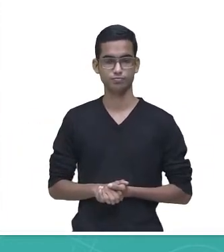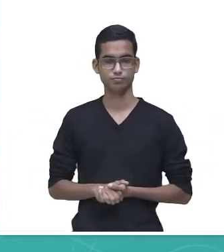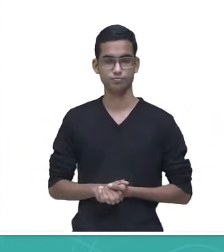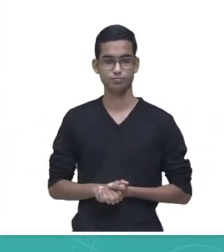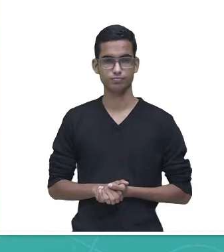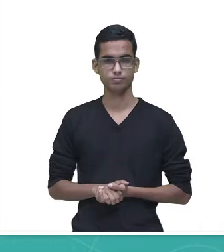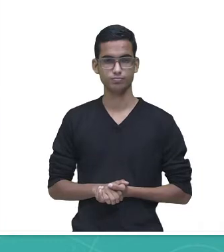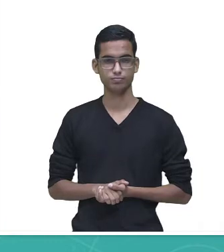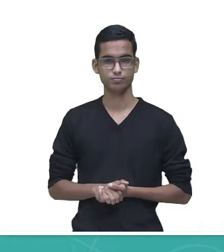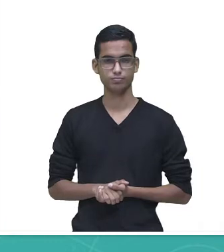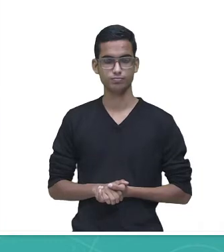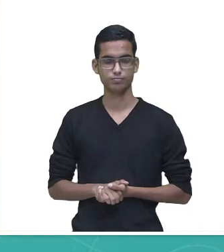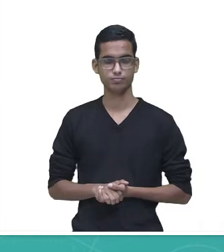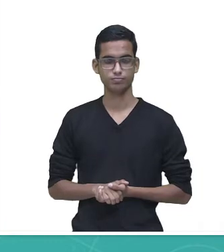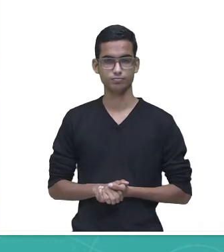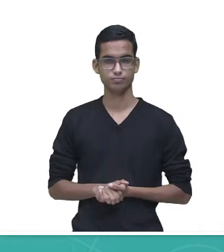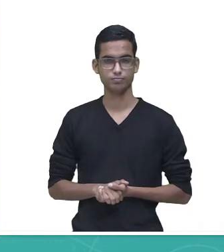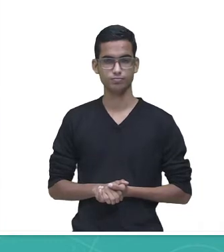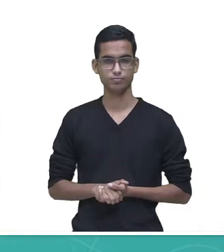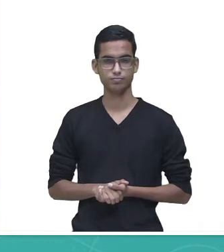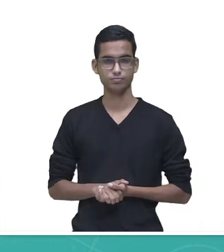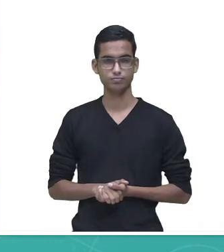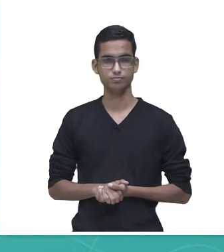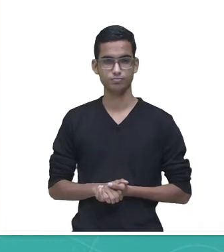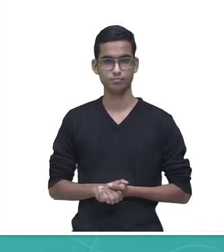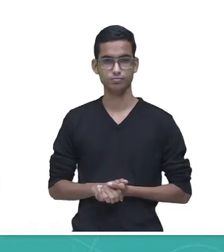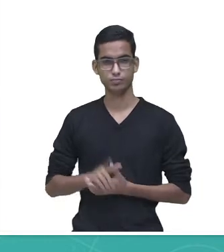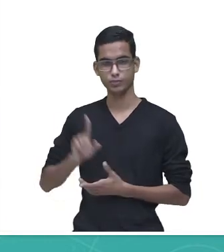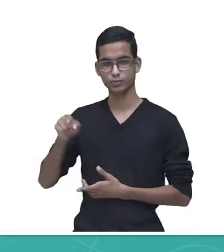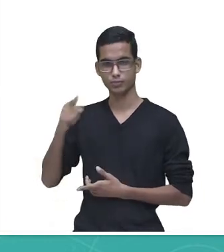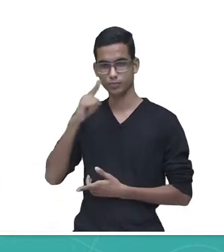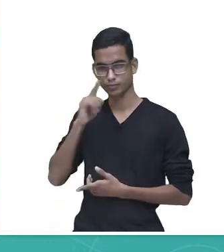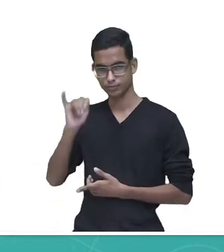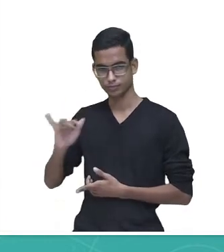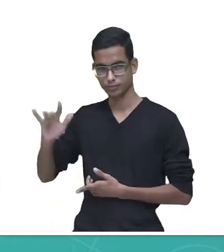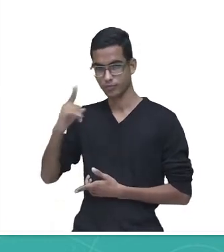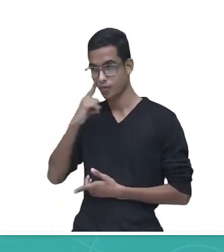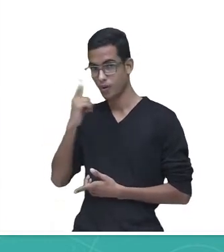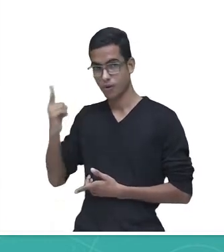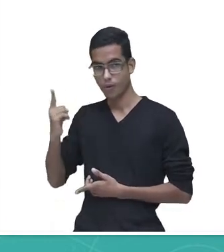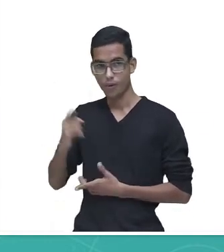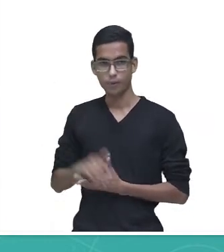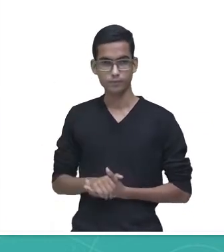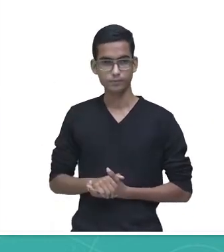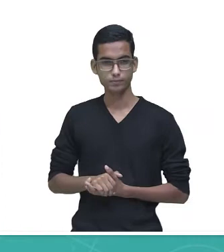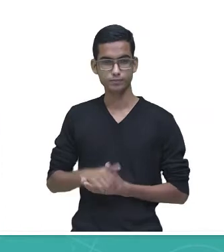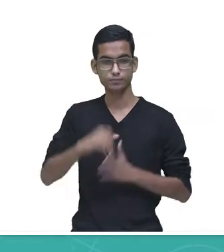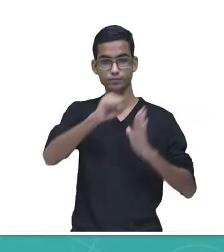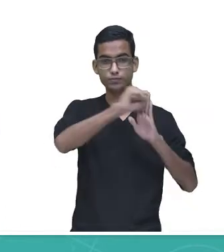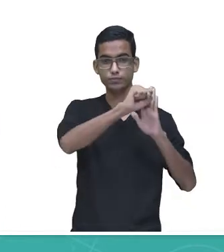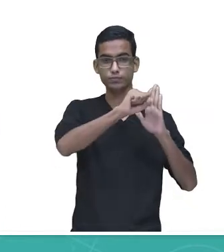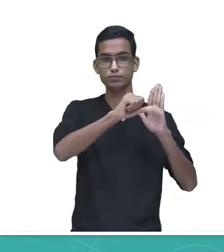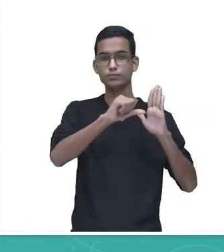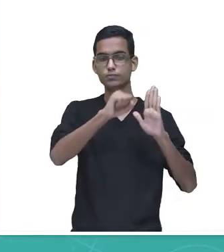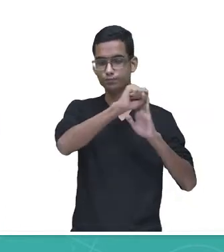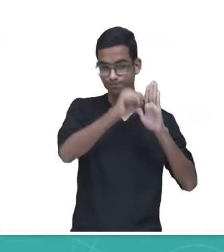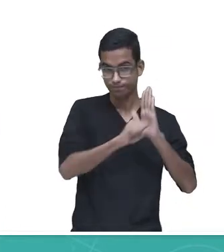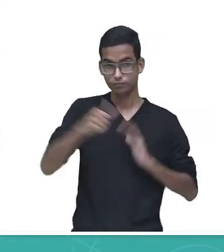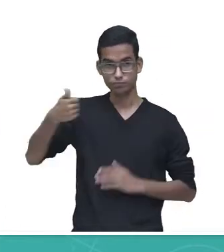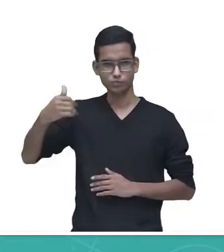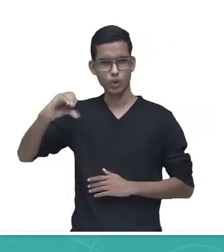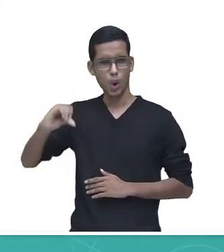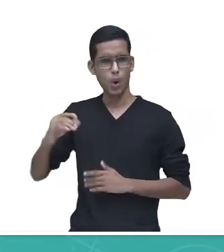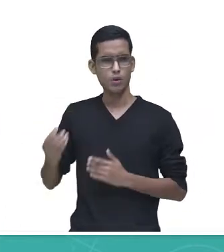Vamos continuar? Avançando, tá? No século XIX surgiram os países